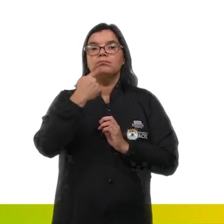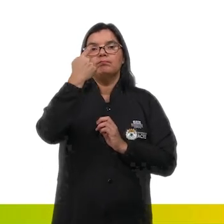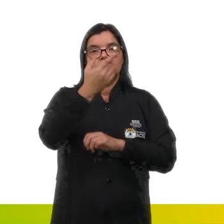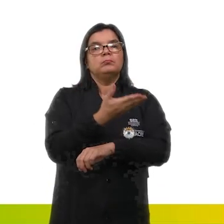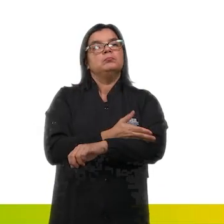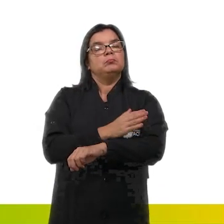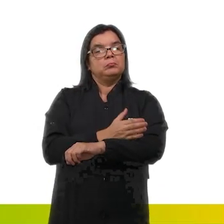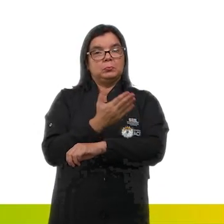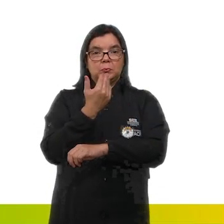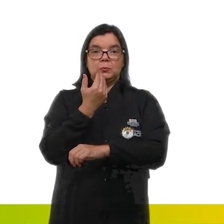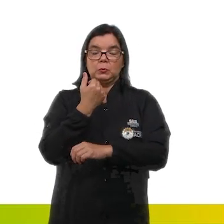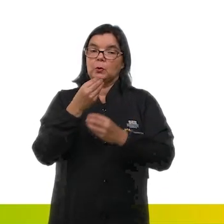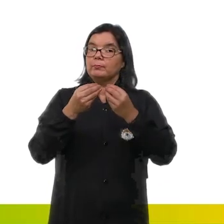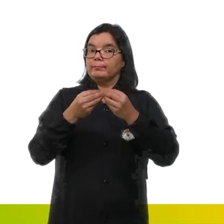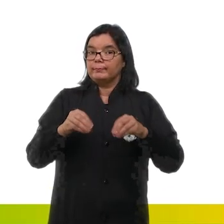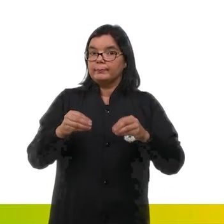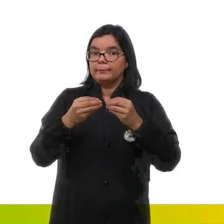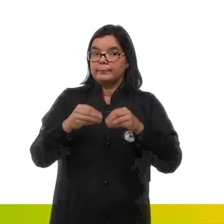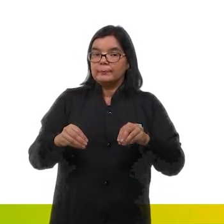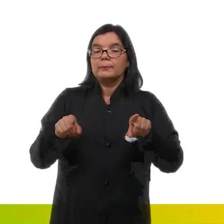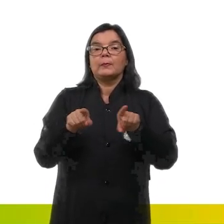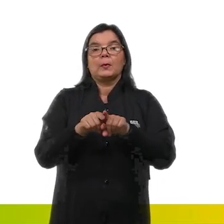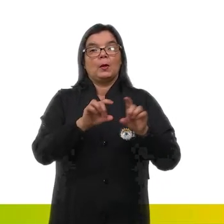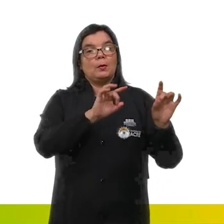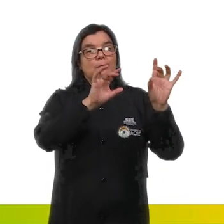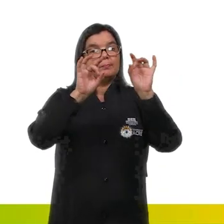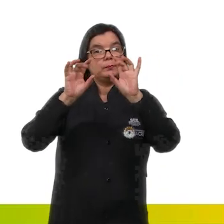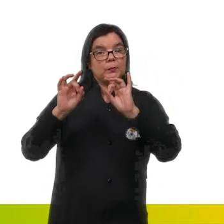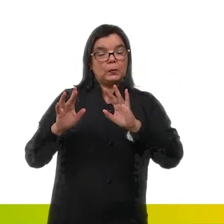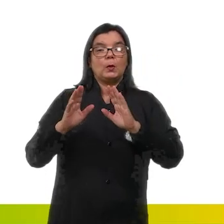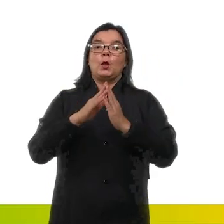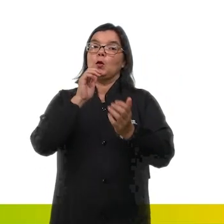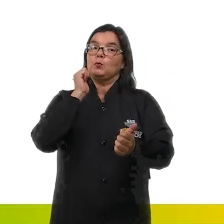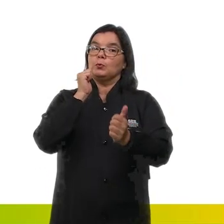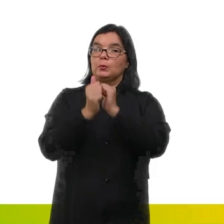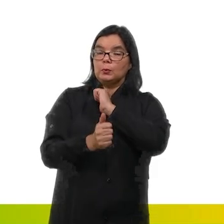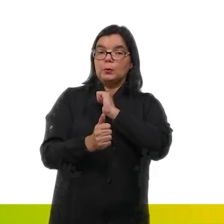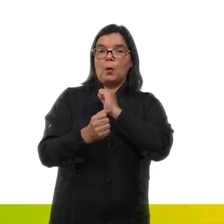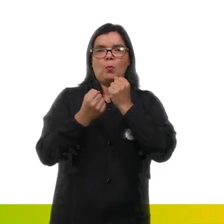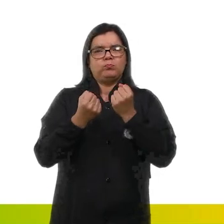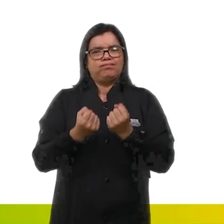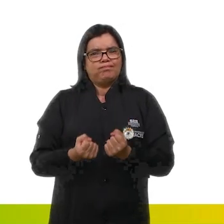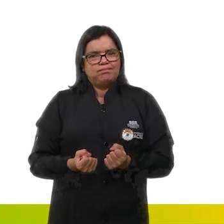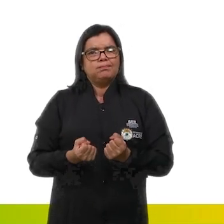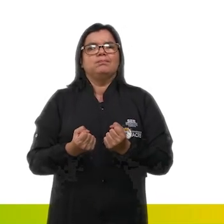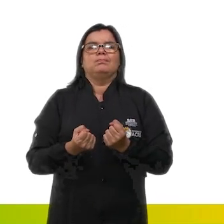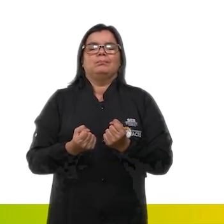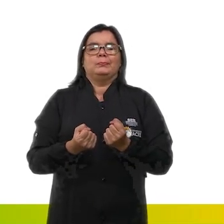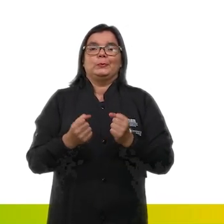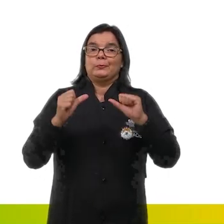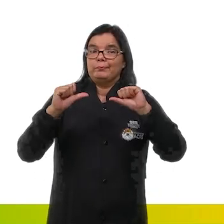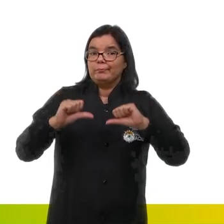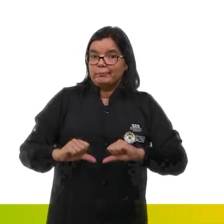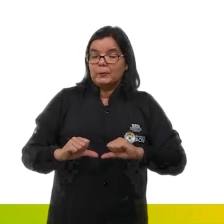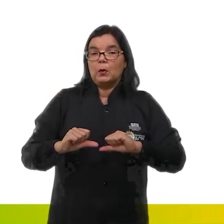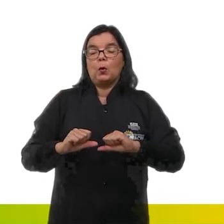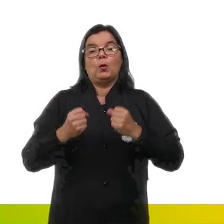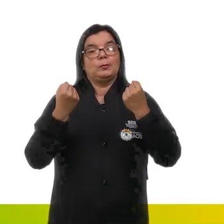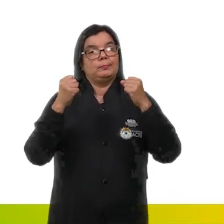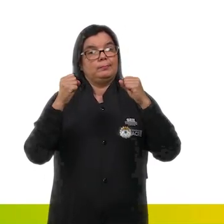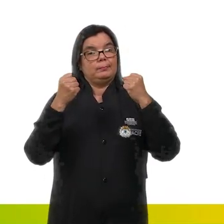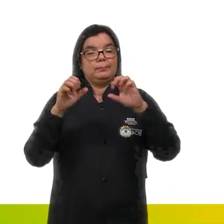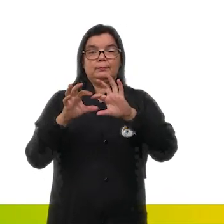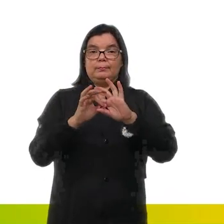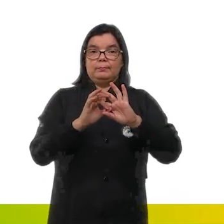práticas alimentares prejudiciais, especialmente em esportes em que o peso é um fator crítico ou atividade ligadas